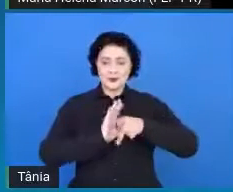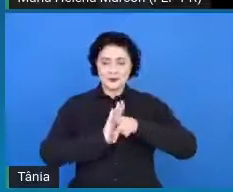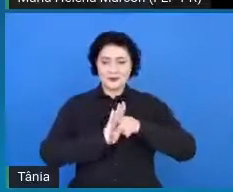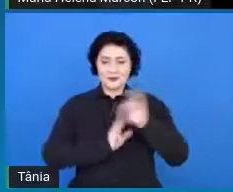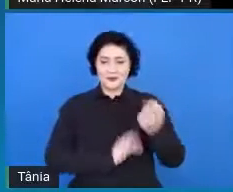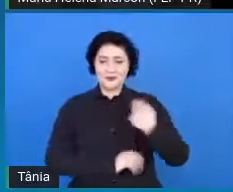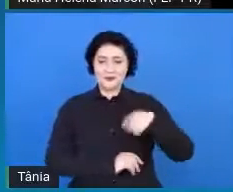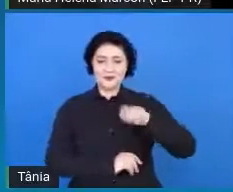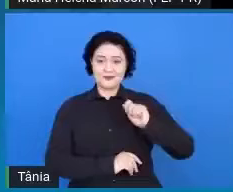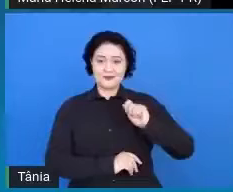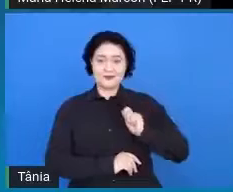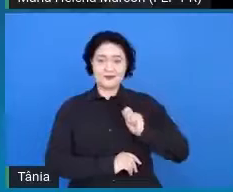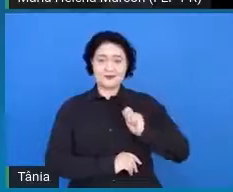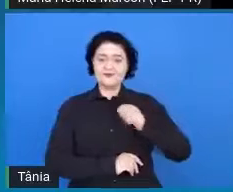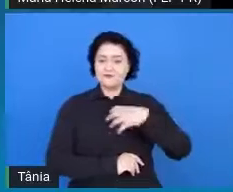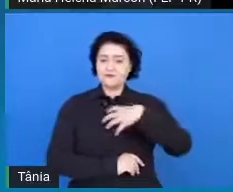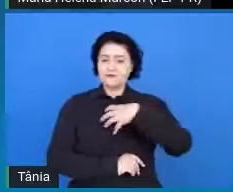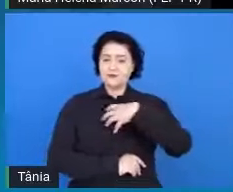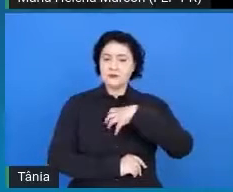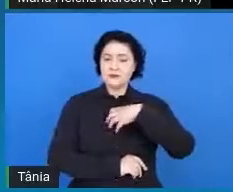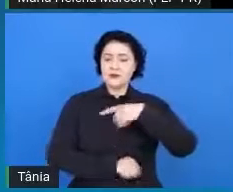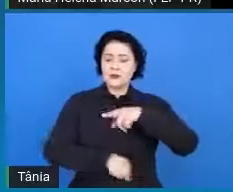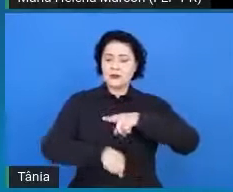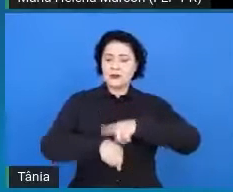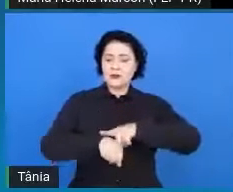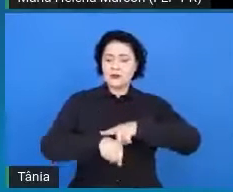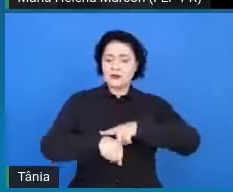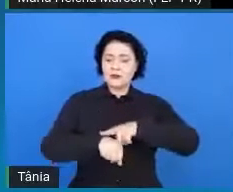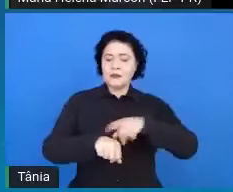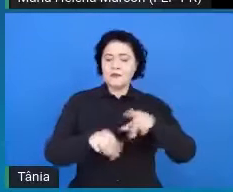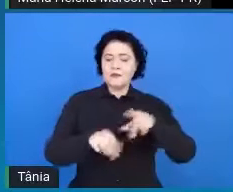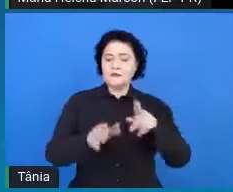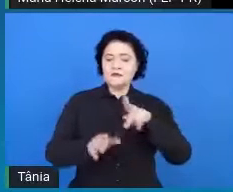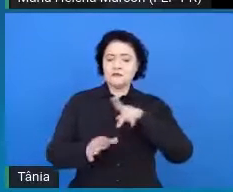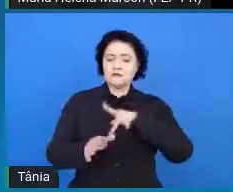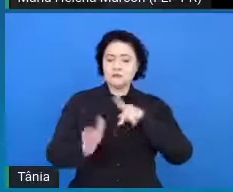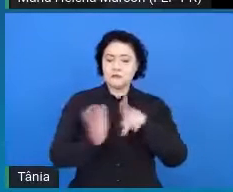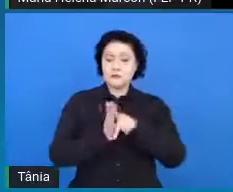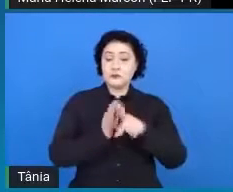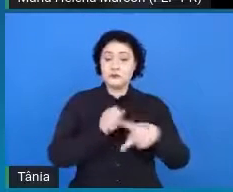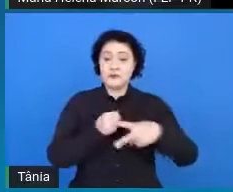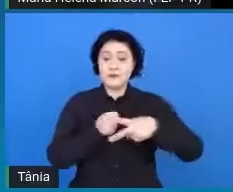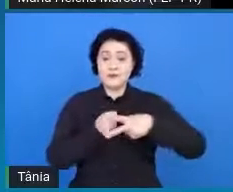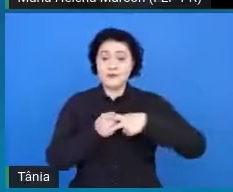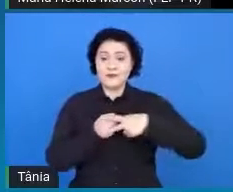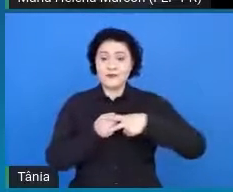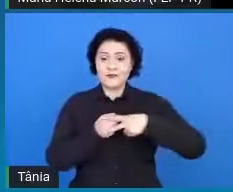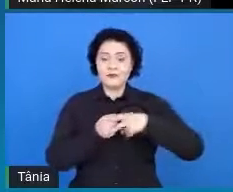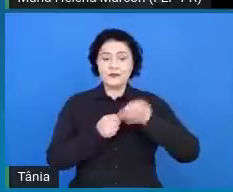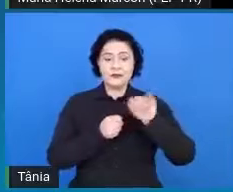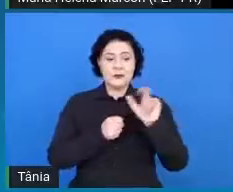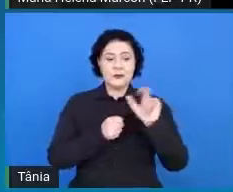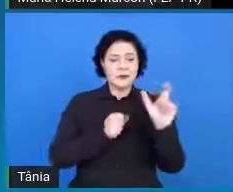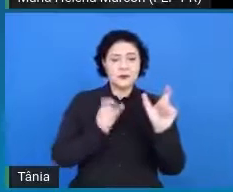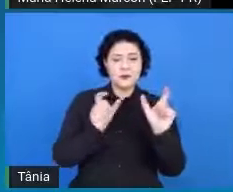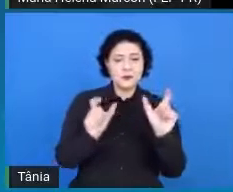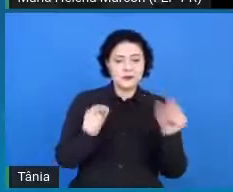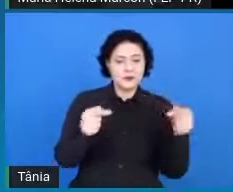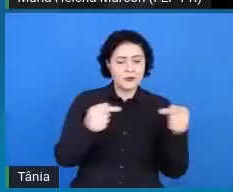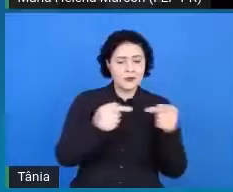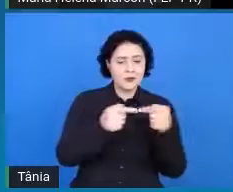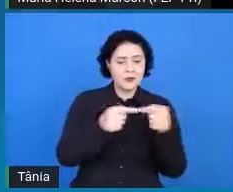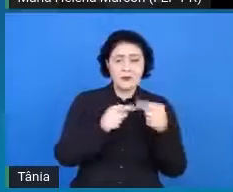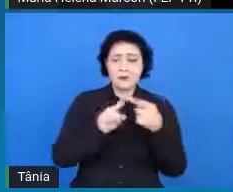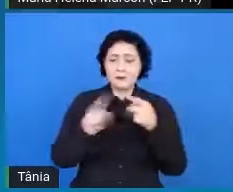a expressão dos tempos verbais as palavras que mesmo sendo equivalente muitas vezes traduzem em